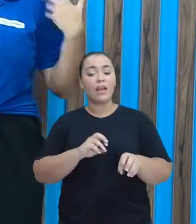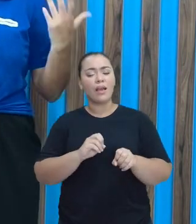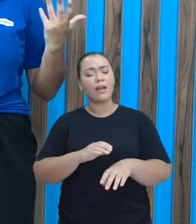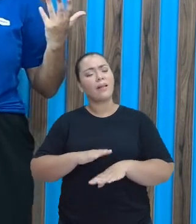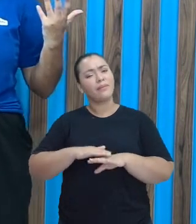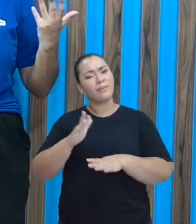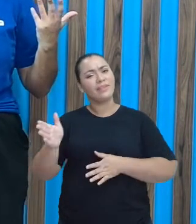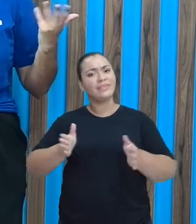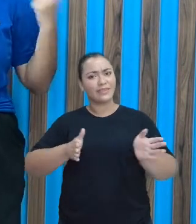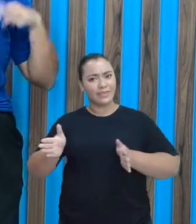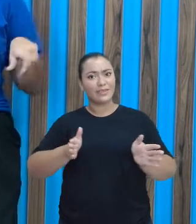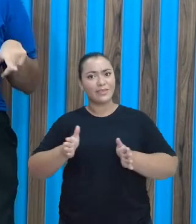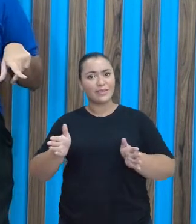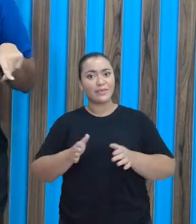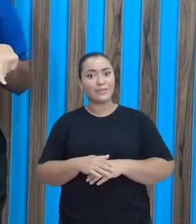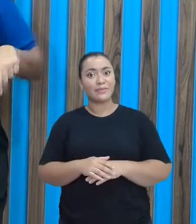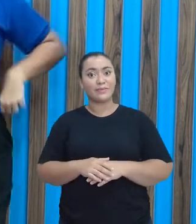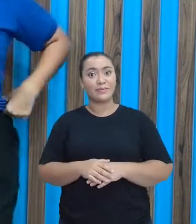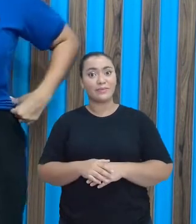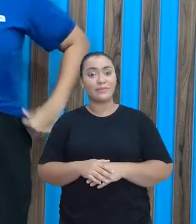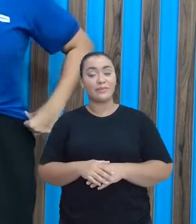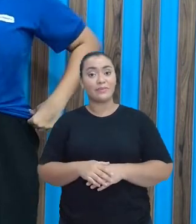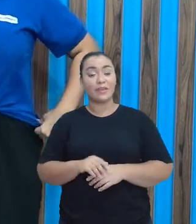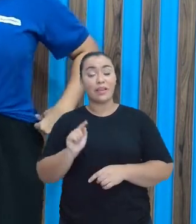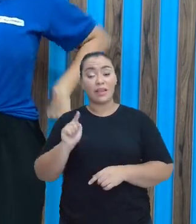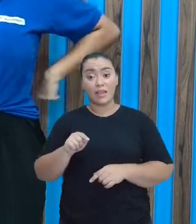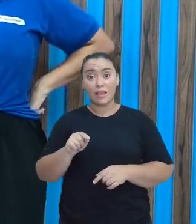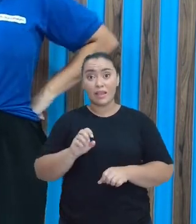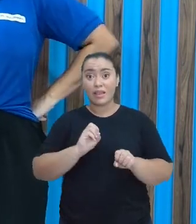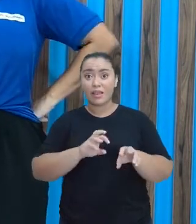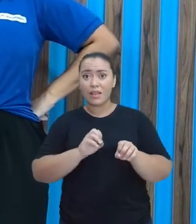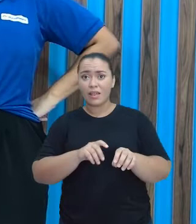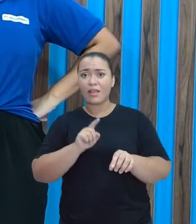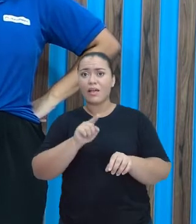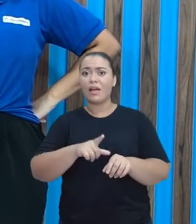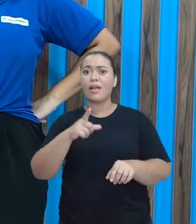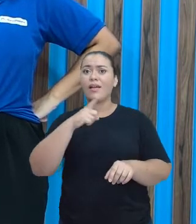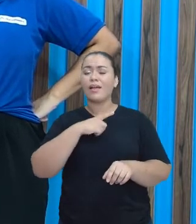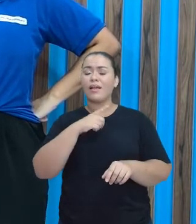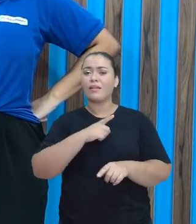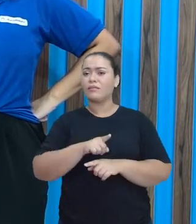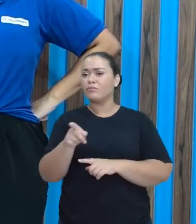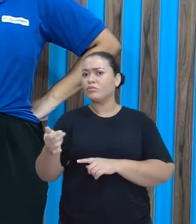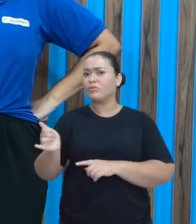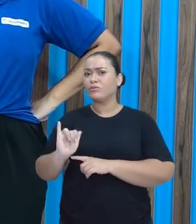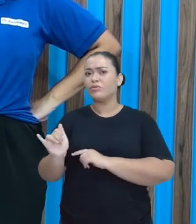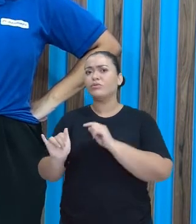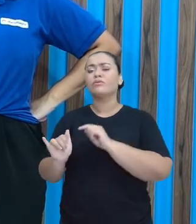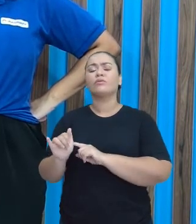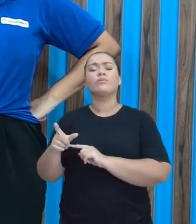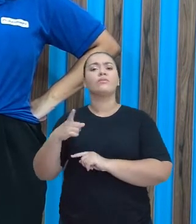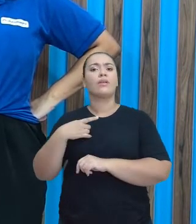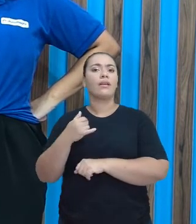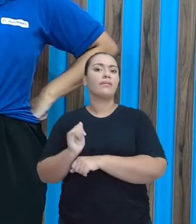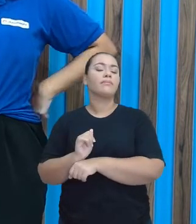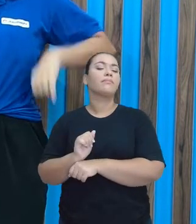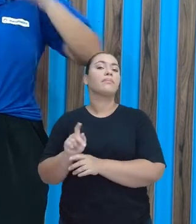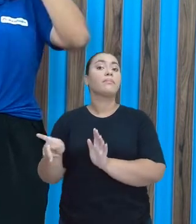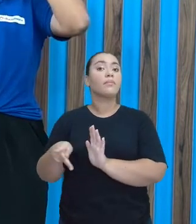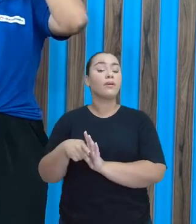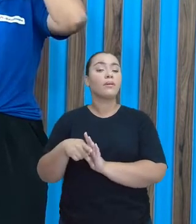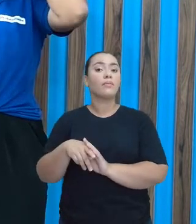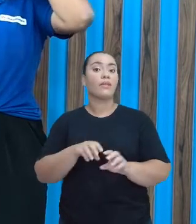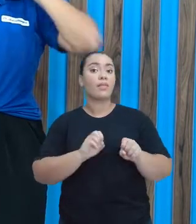mais acessíveis. Aulas estas que o quê? Estão no nosso canal do YouTube, Educa Recife, gente.